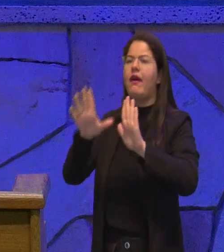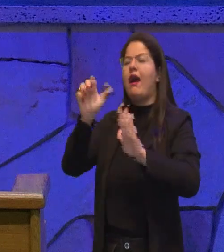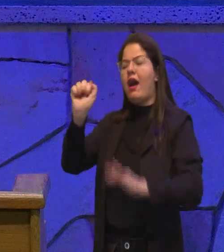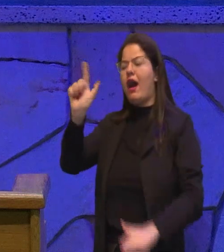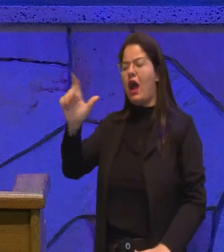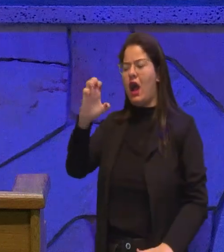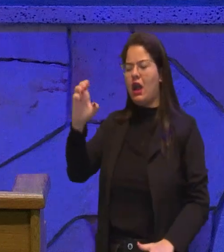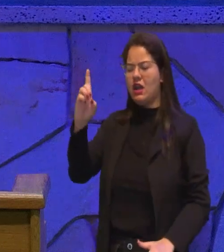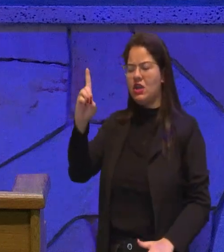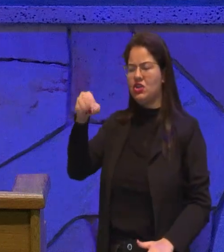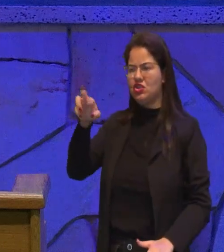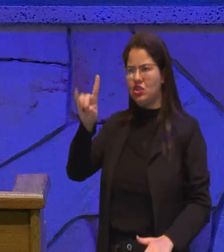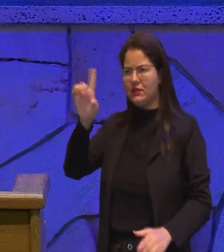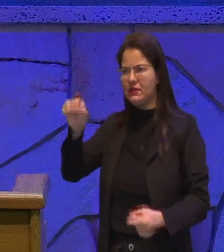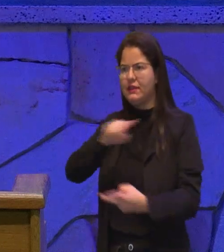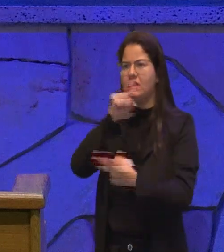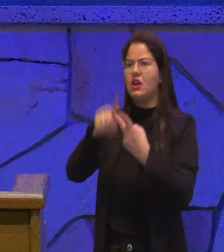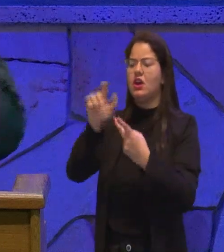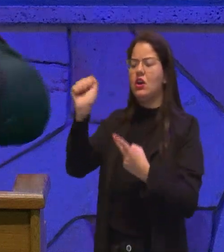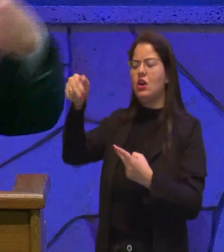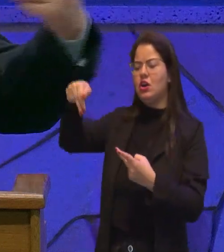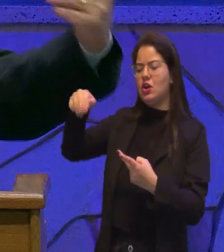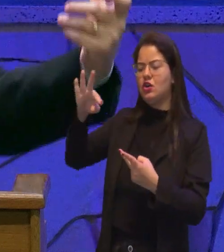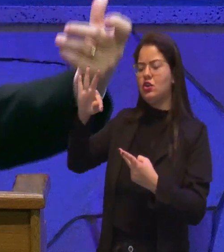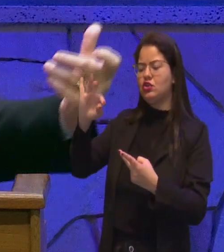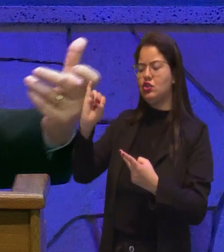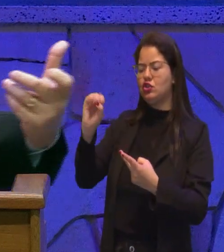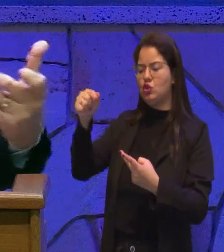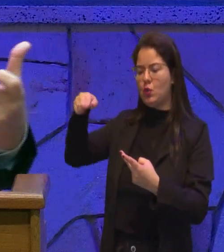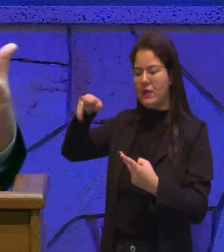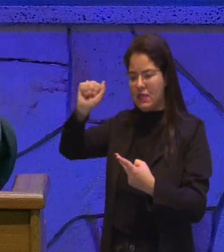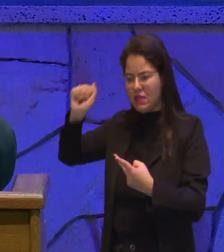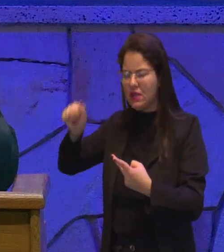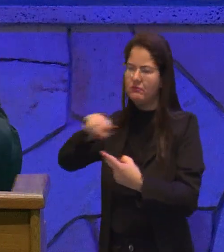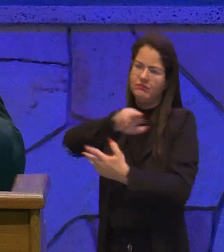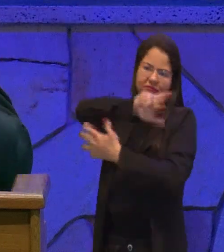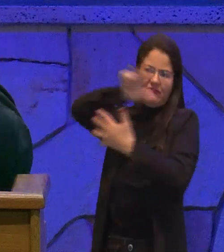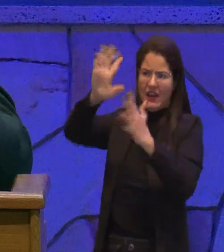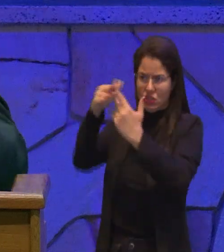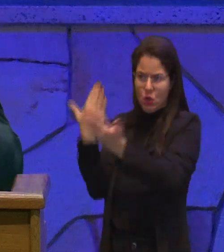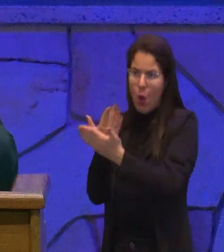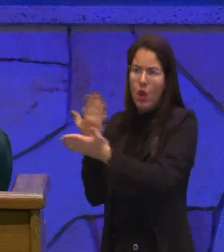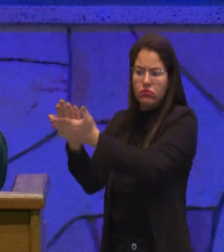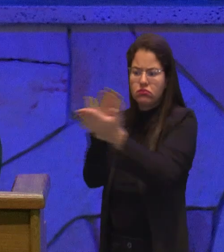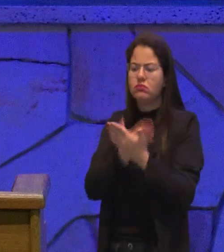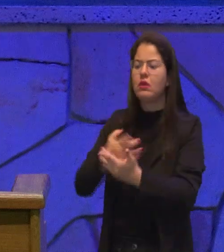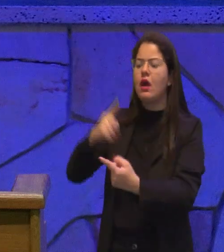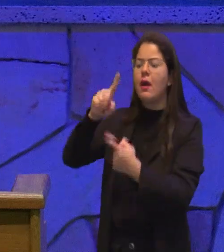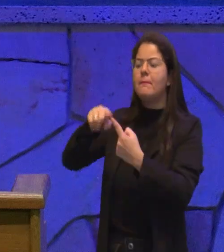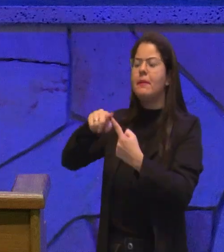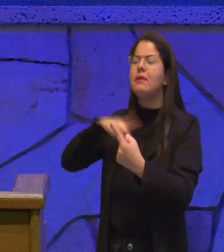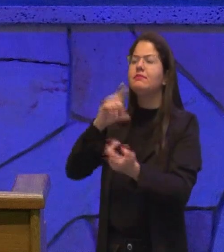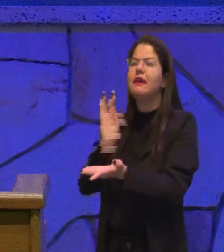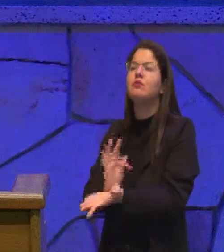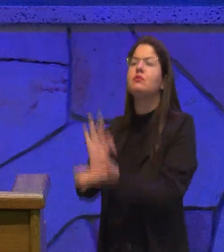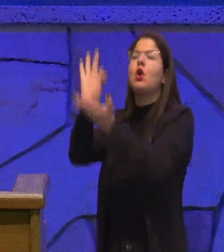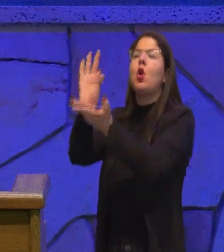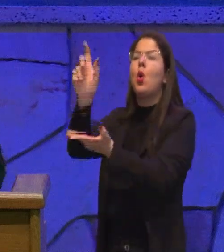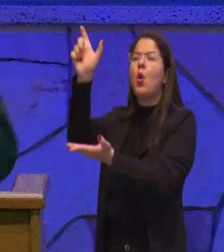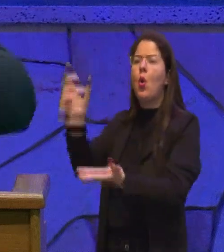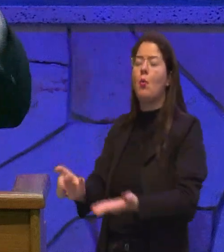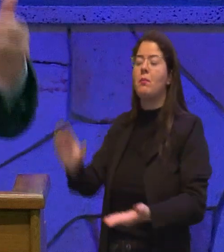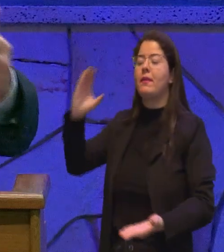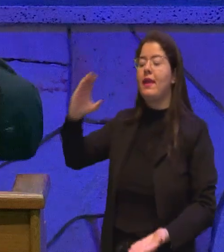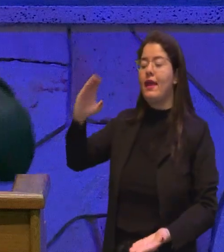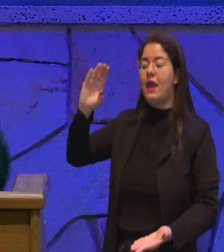Alexandria, Antioquia, a escola do Ocidente. Em Alexandria nós temos um grande teólogo daquele tempo, Clemente de